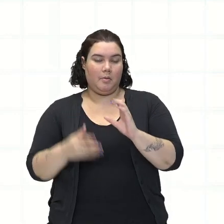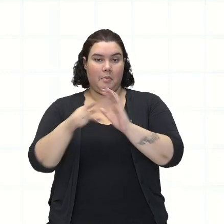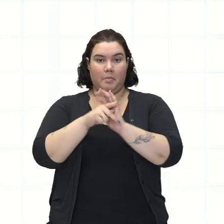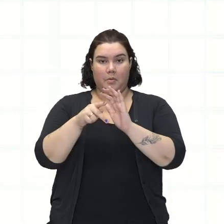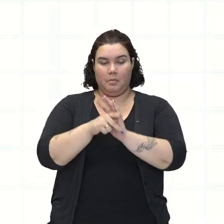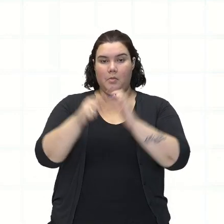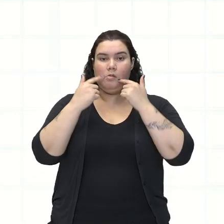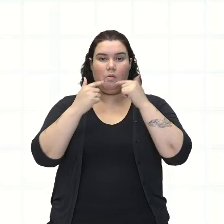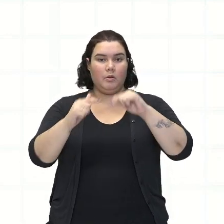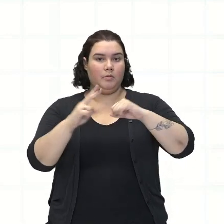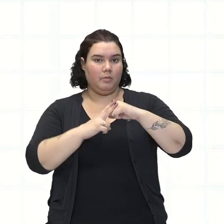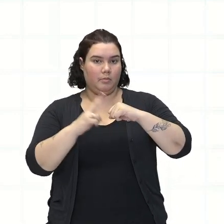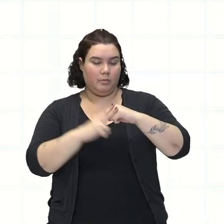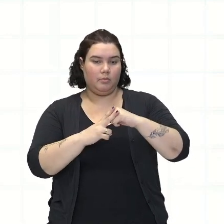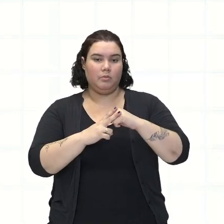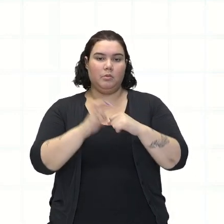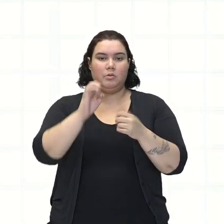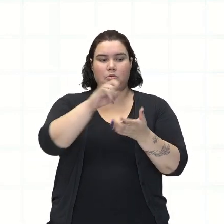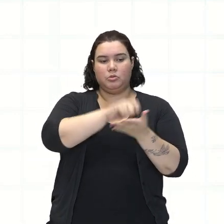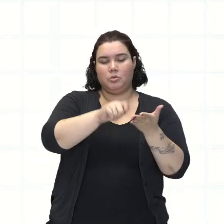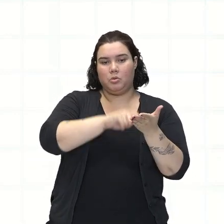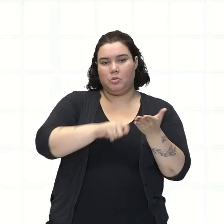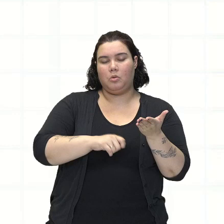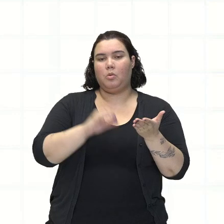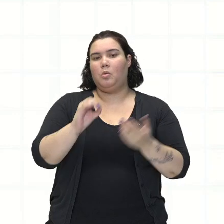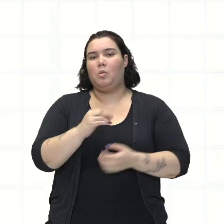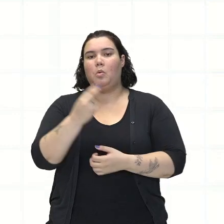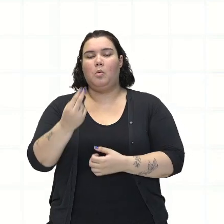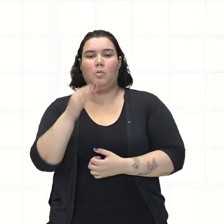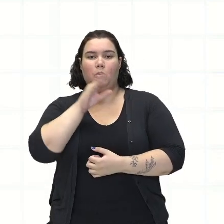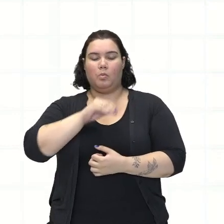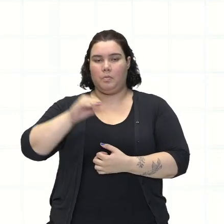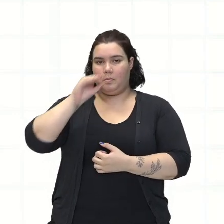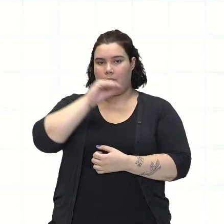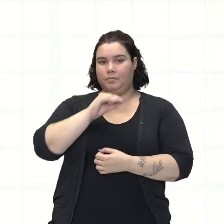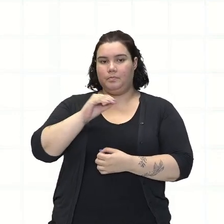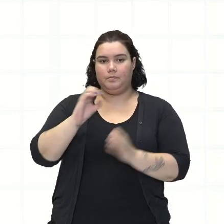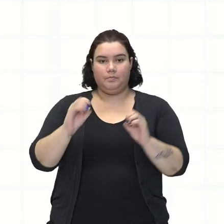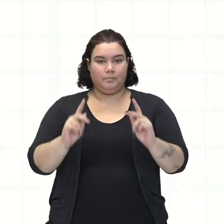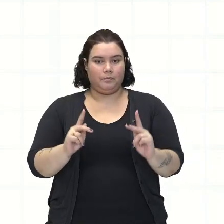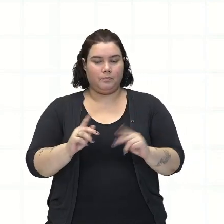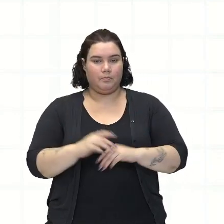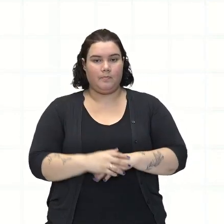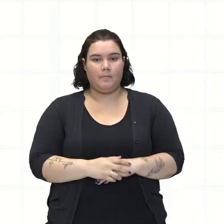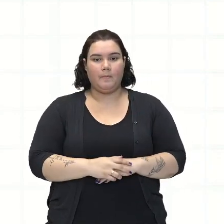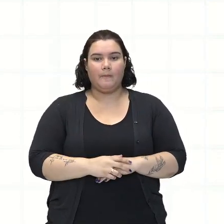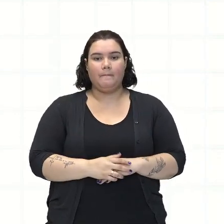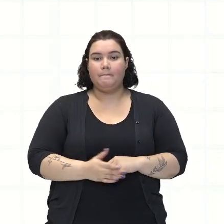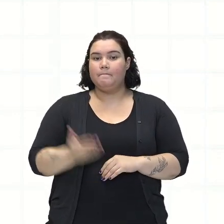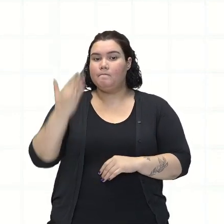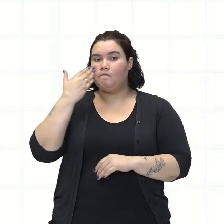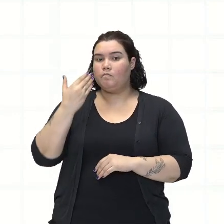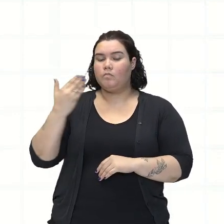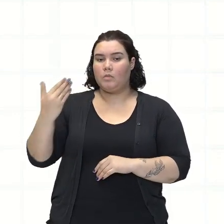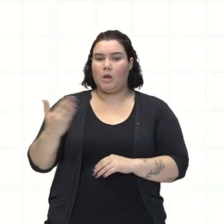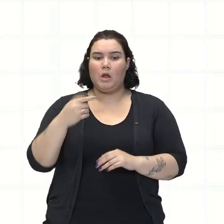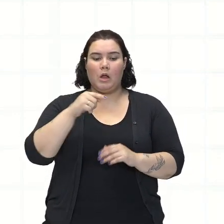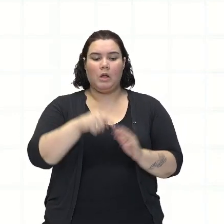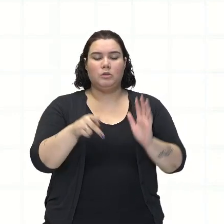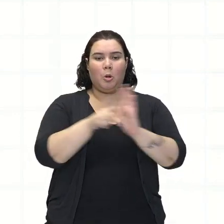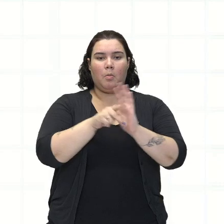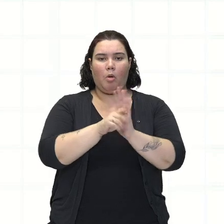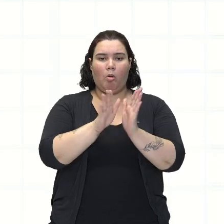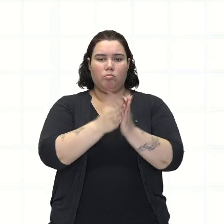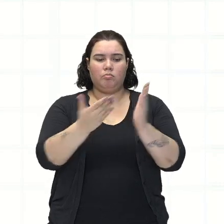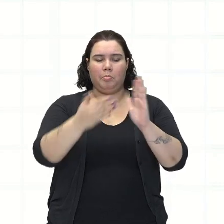linguagem verbal, sejam elas escritas ou, nesse caso aqui, de uma forma oralizada, tá bom? O manual do usuário do computador